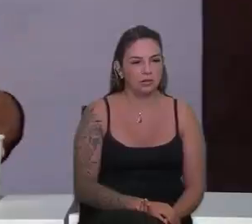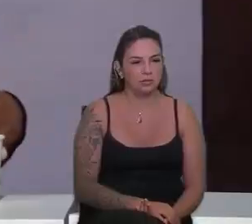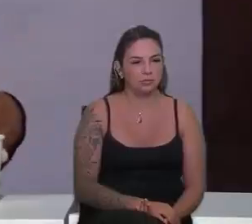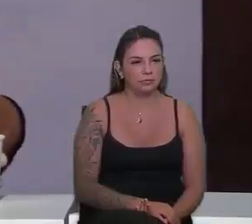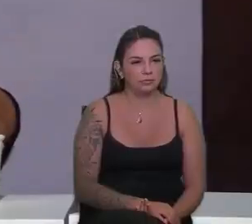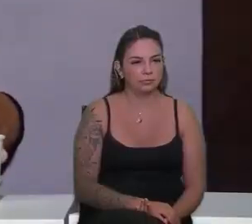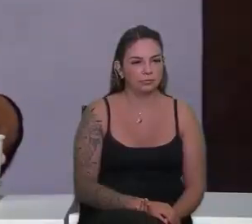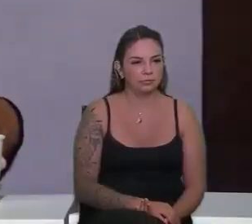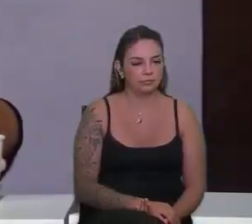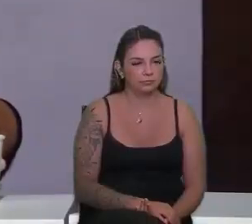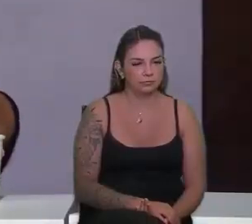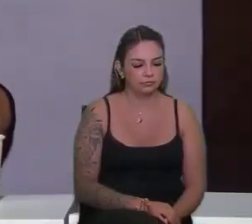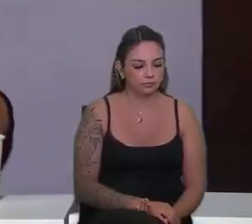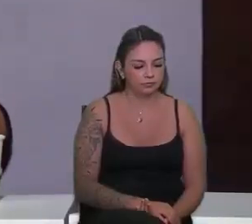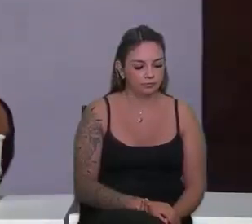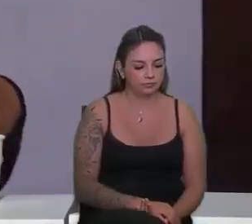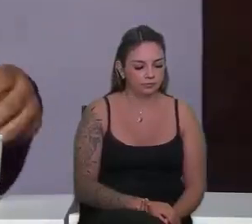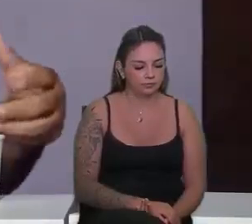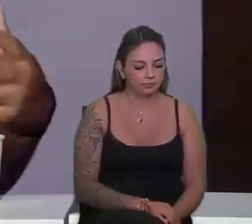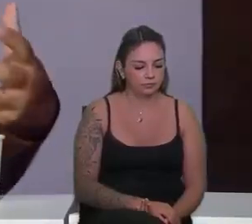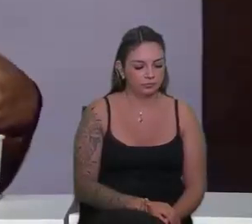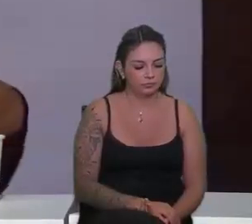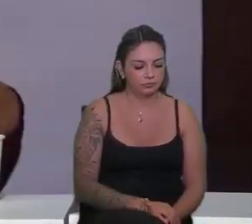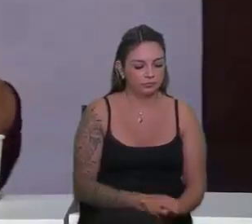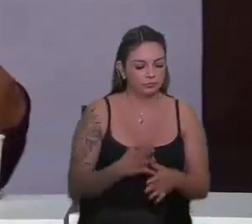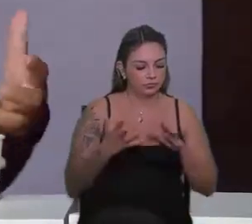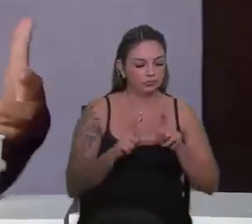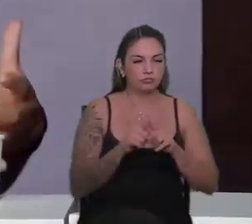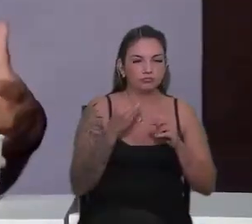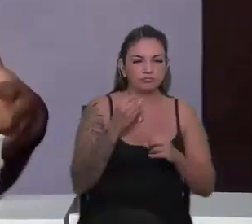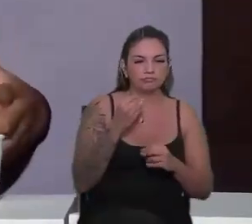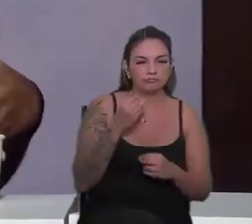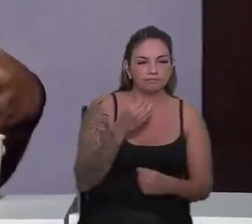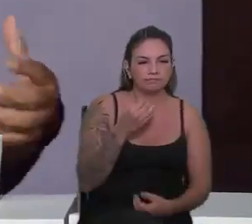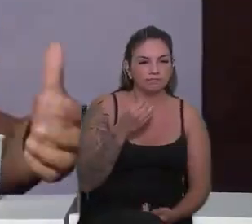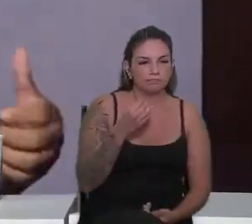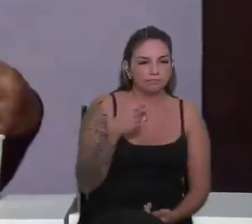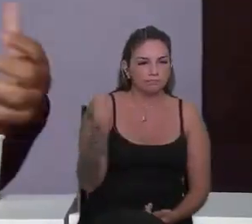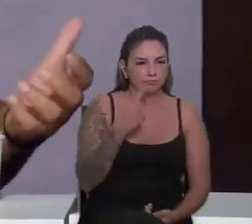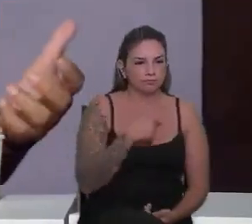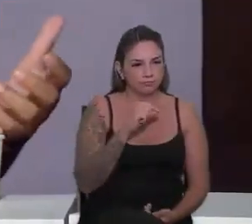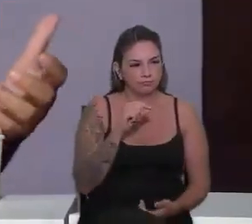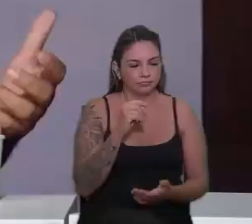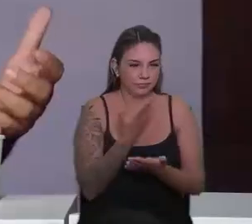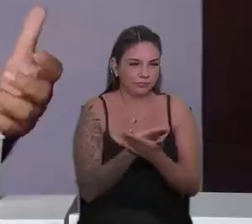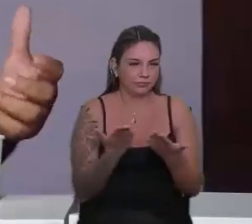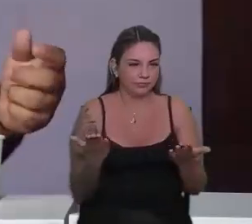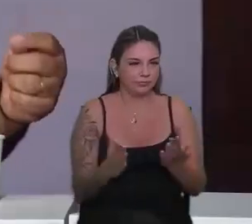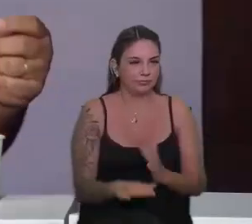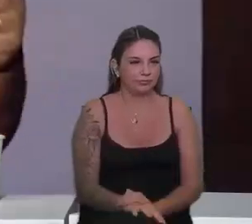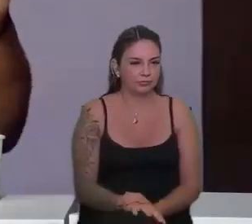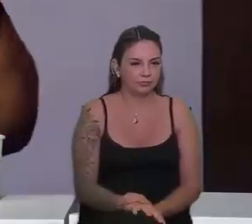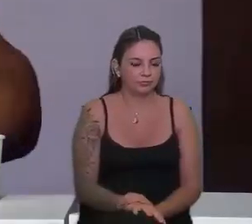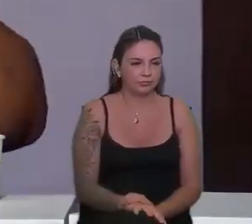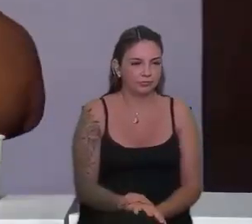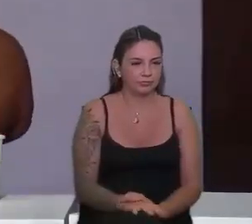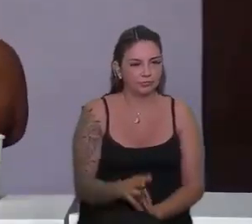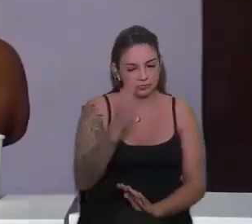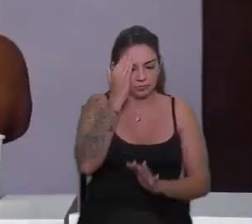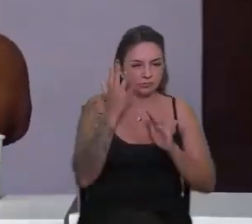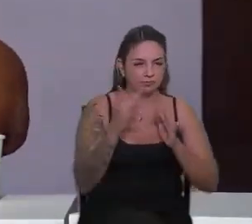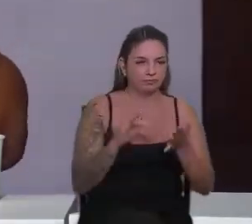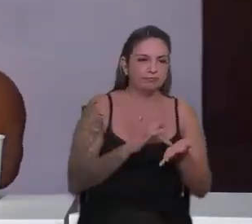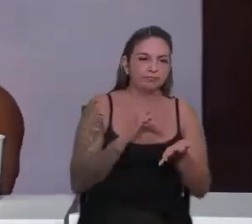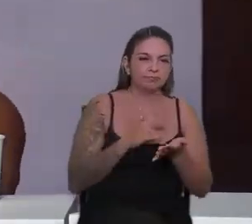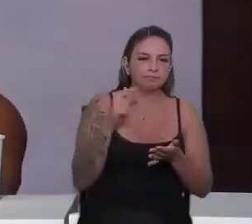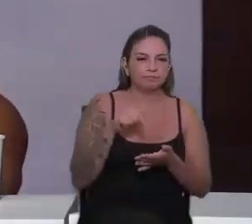restringir um pouco isso, nessas opções. E assim, o mundo também com muitas opções deixa a gente um pouco meio perdido. Então, a gente sabe que o mundo